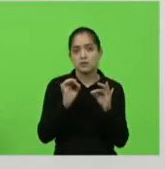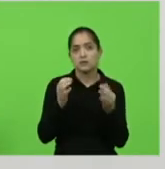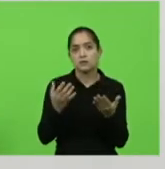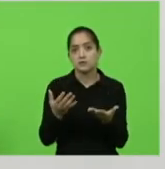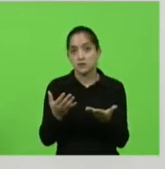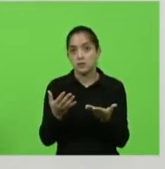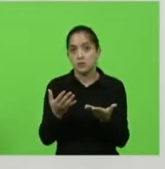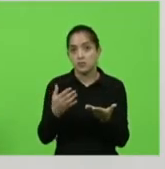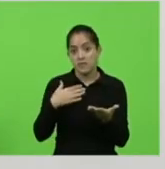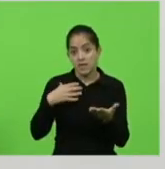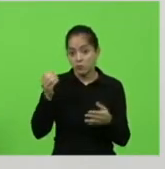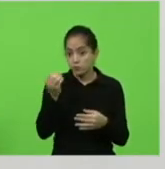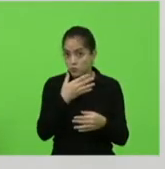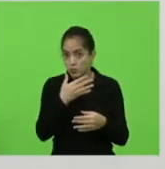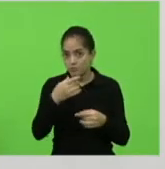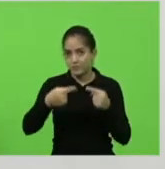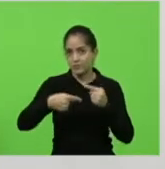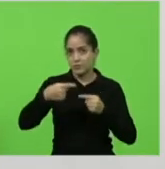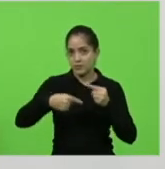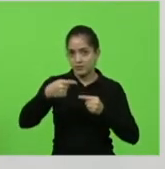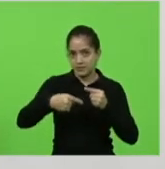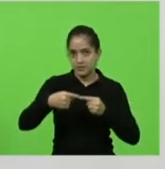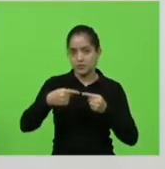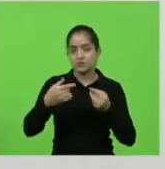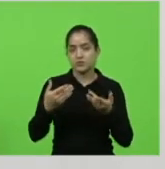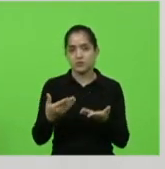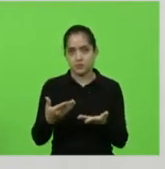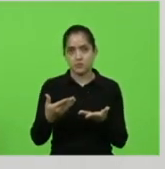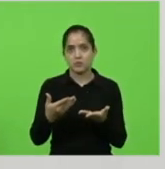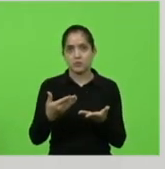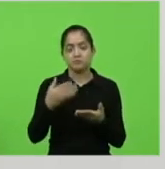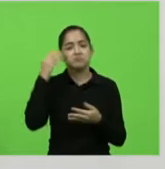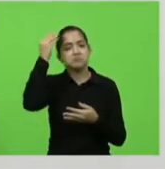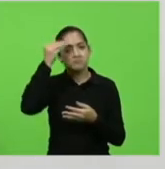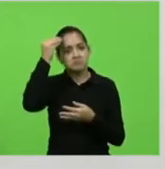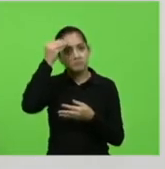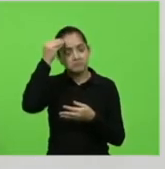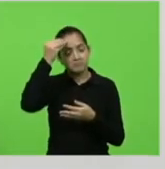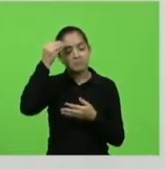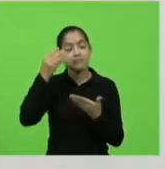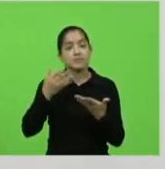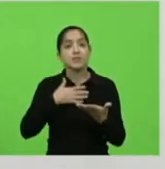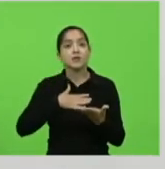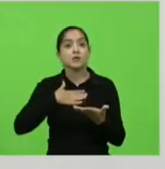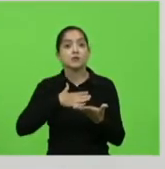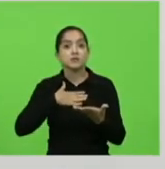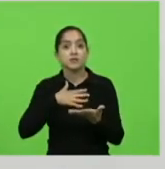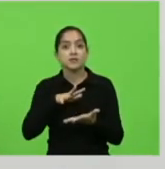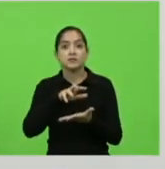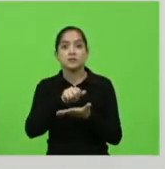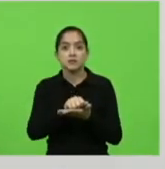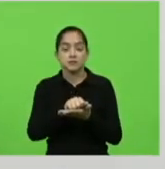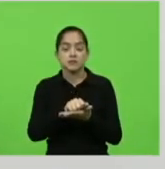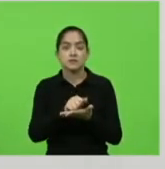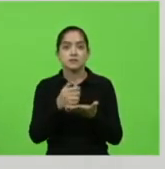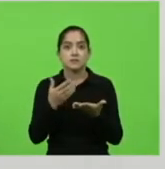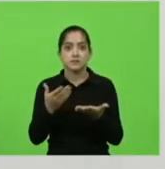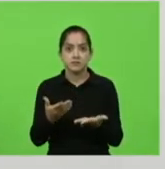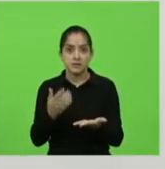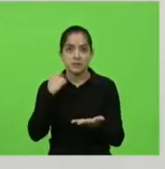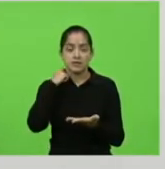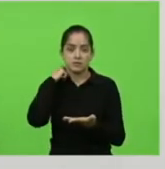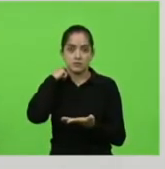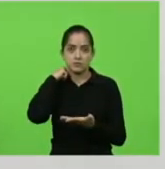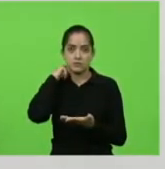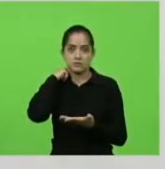um novato na política, fazendo esse contraponto de experiências, eu gostaria de deixar registrado aqui também a